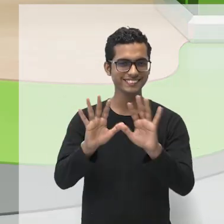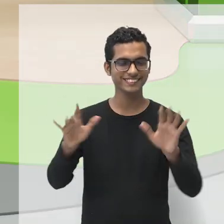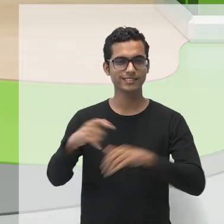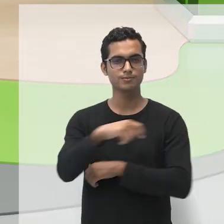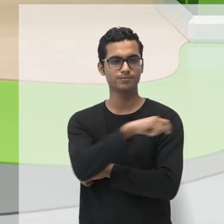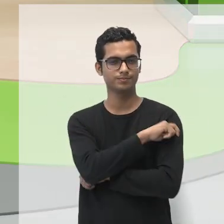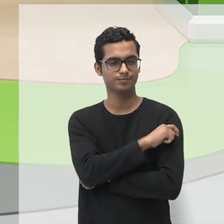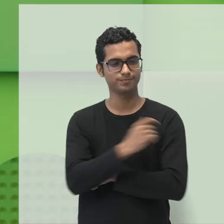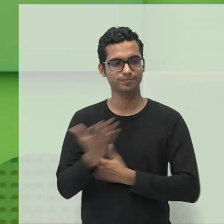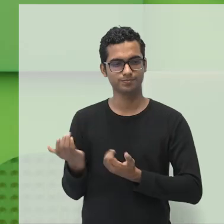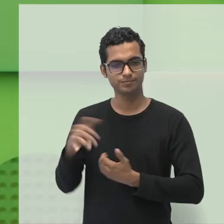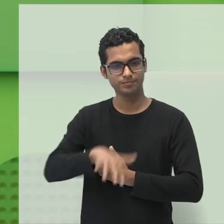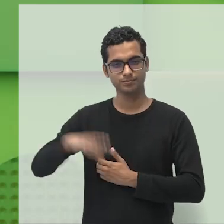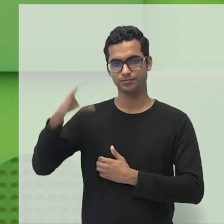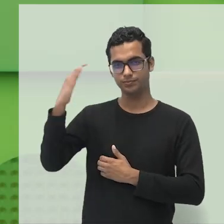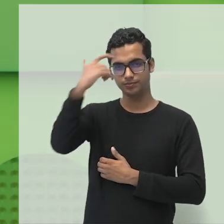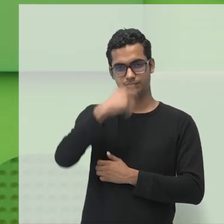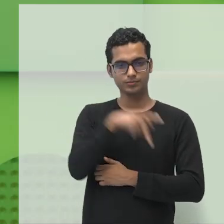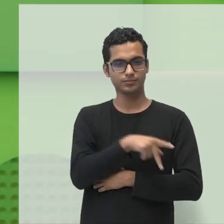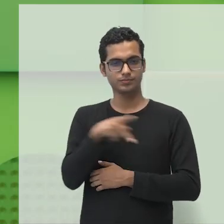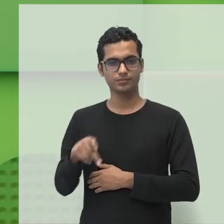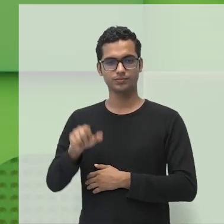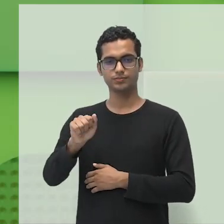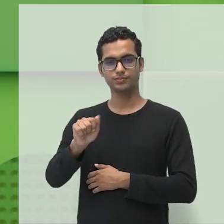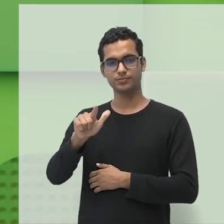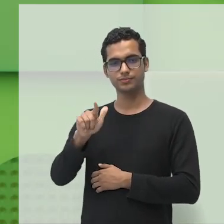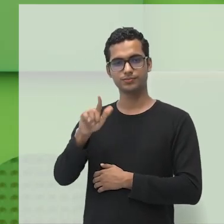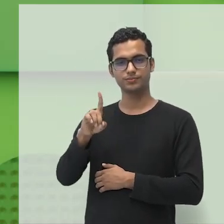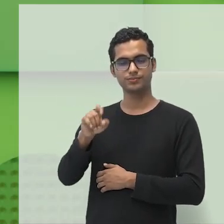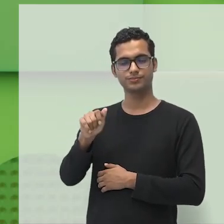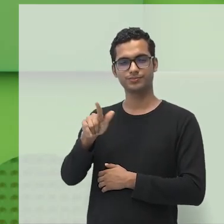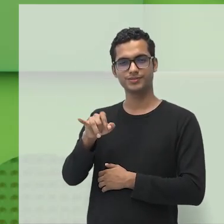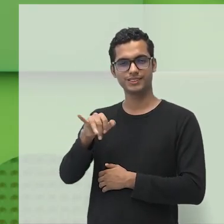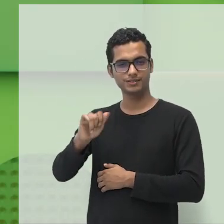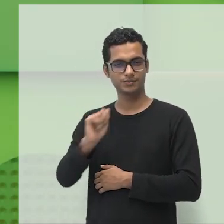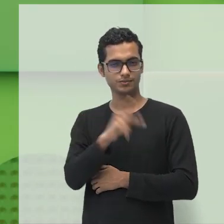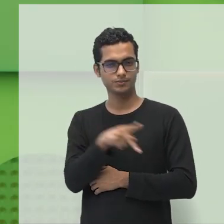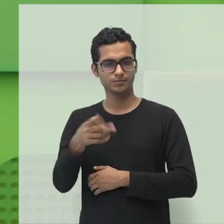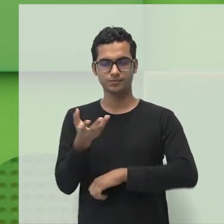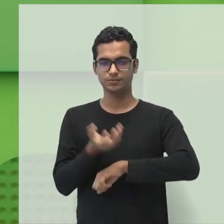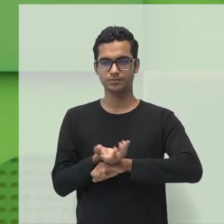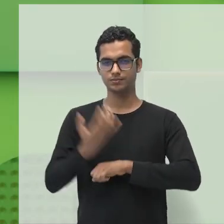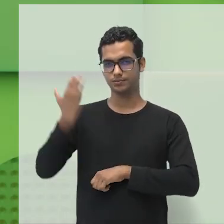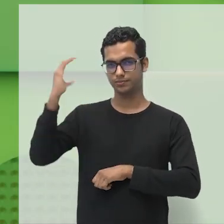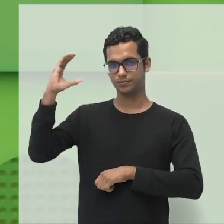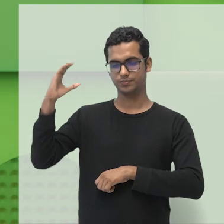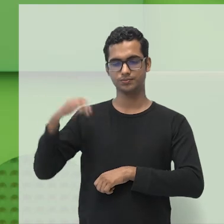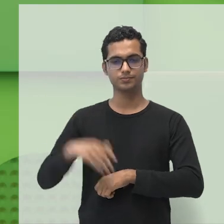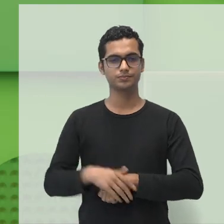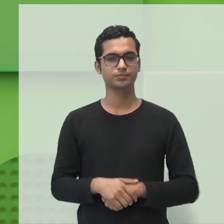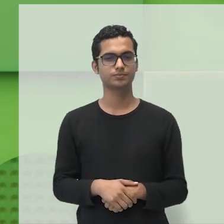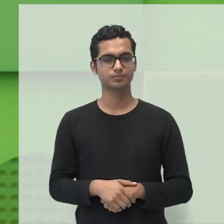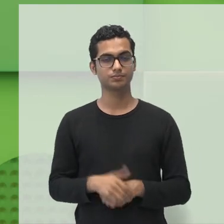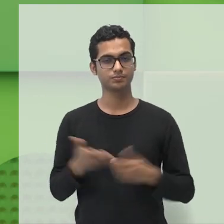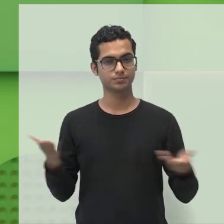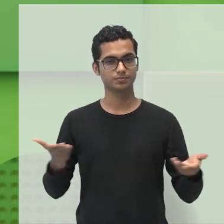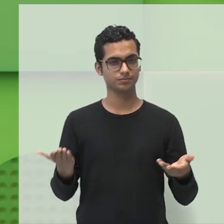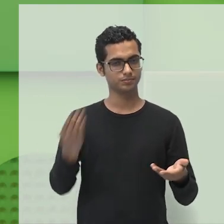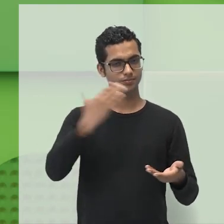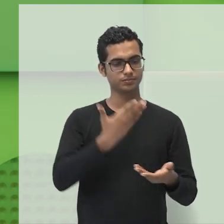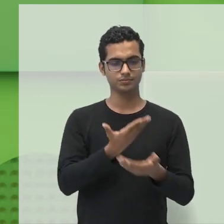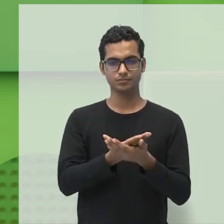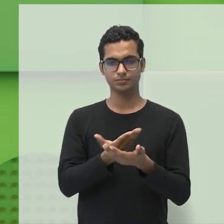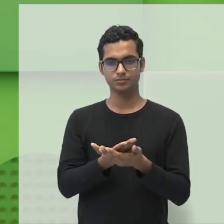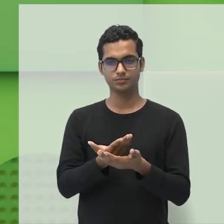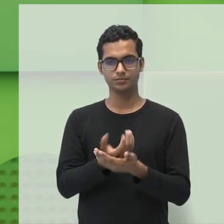jovens cientistas! Eu sou a professora Aldaléia Santos, sua professora de ciências, e vamos para a